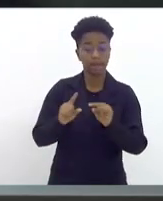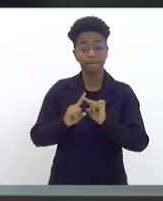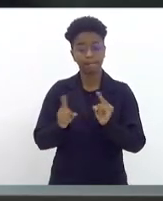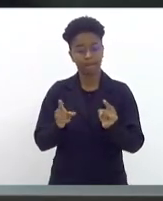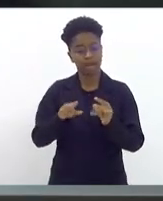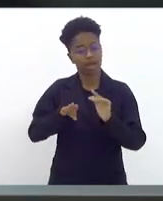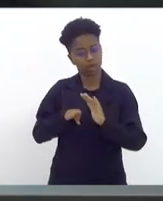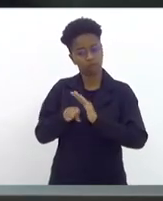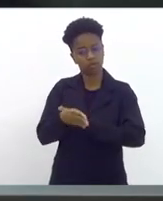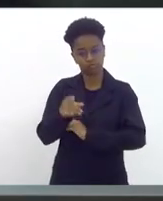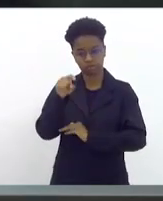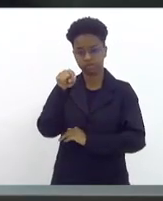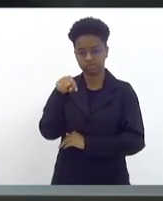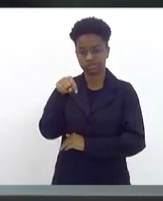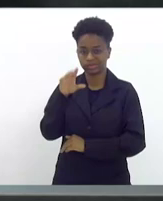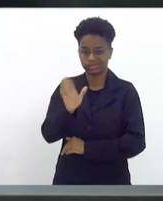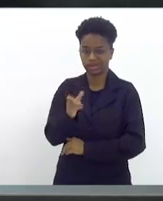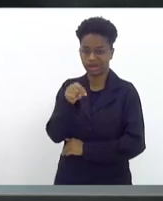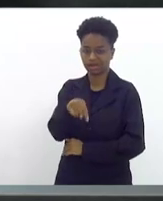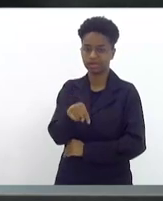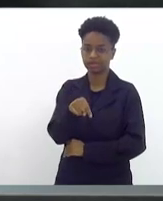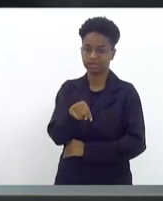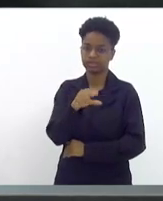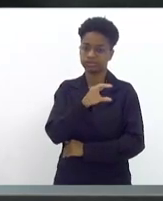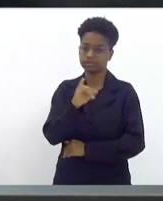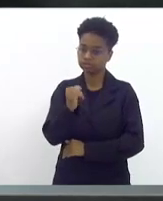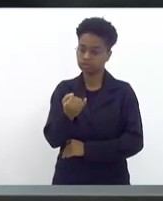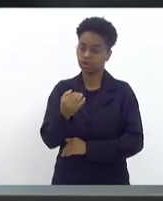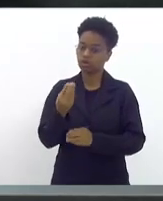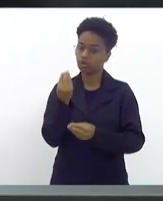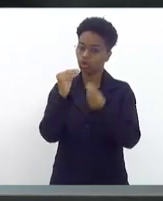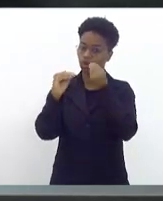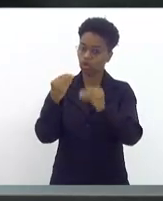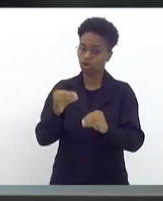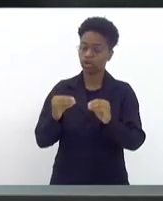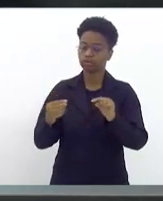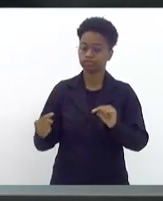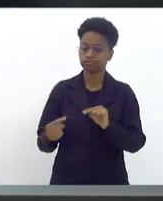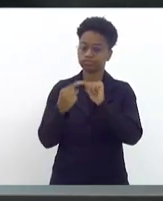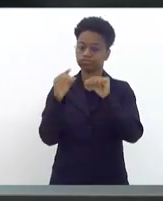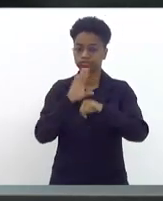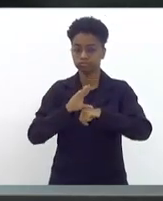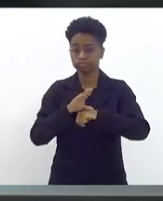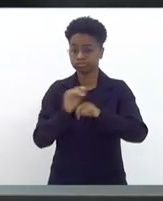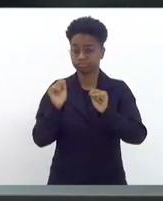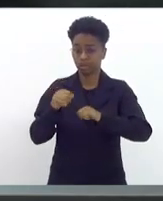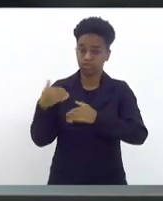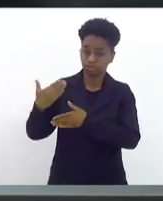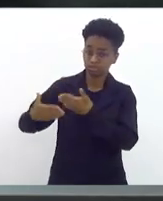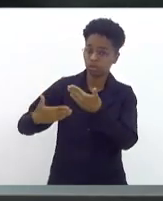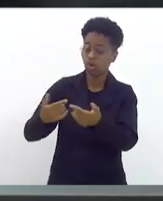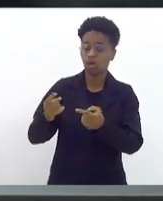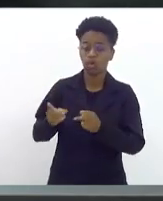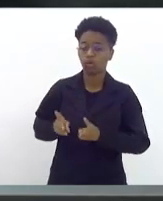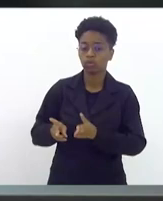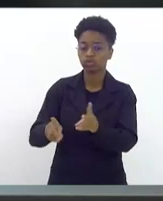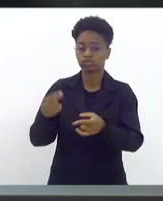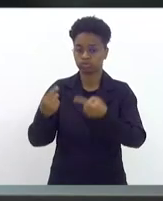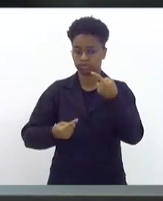sido comum a ccj da pela condicionada da autorização para prosseguimento da